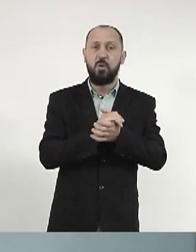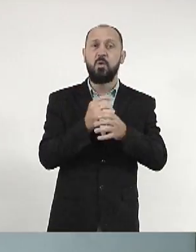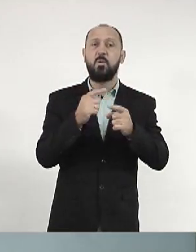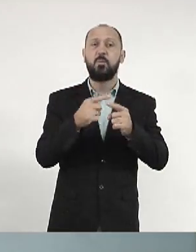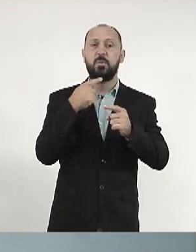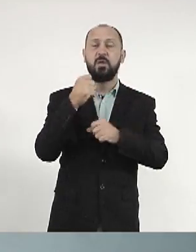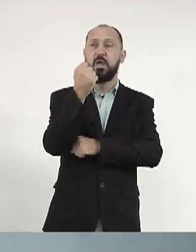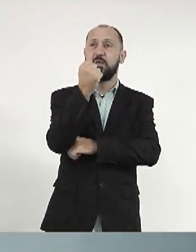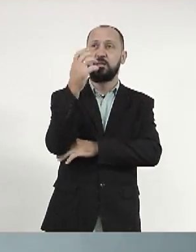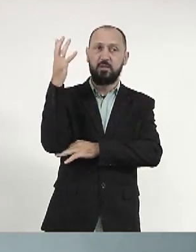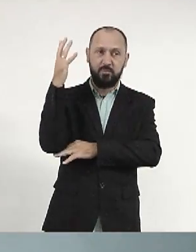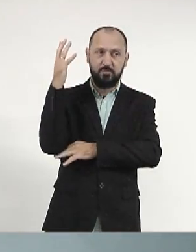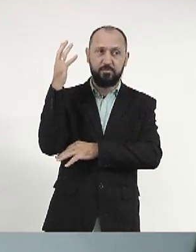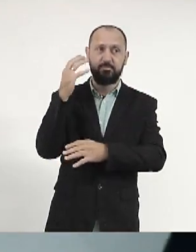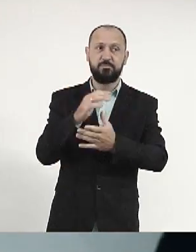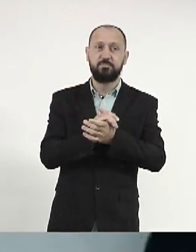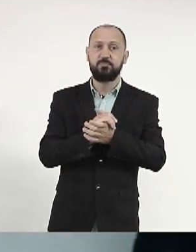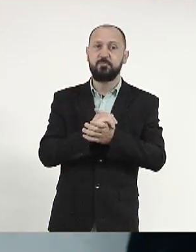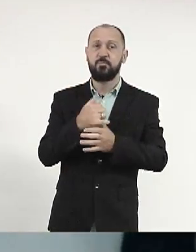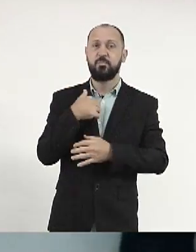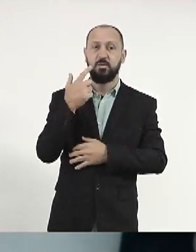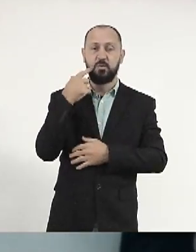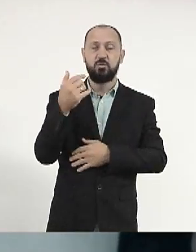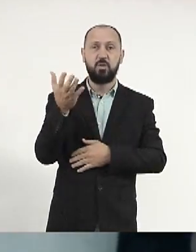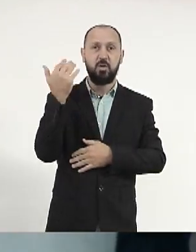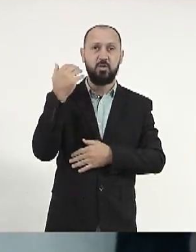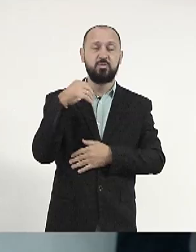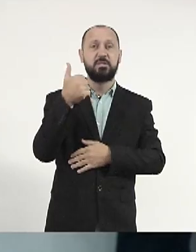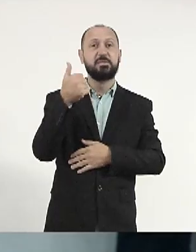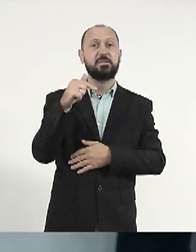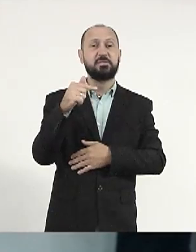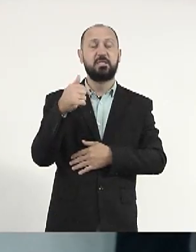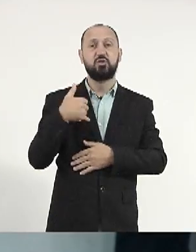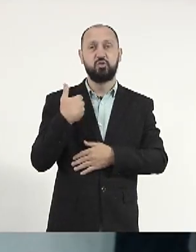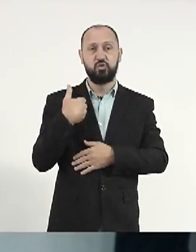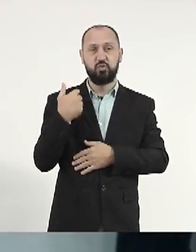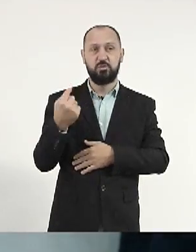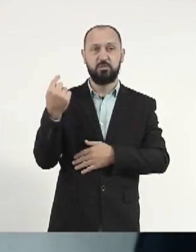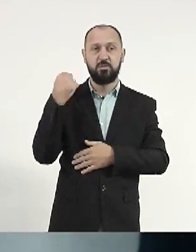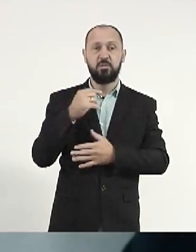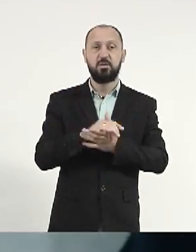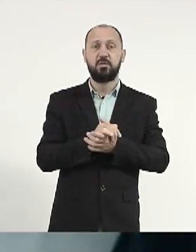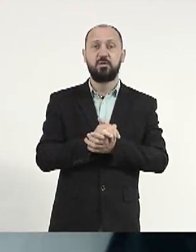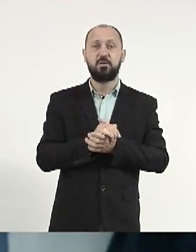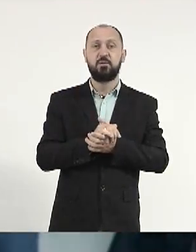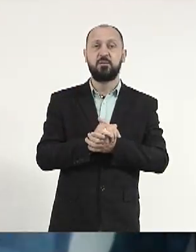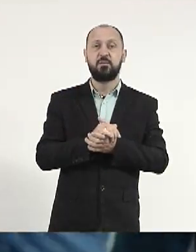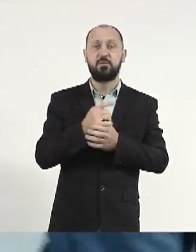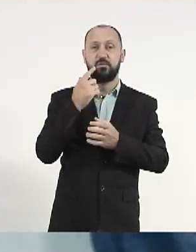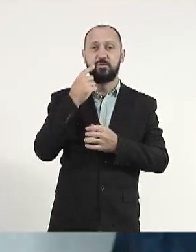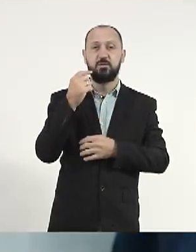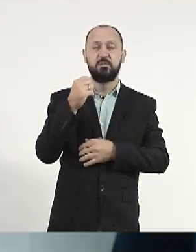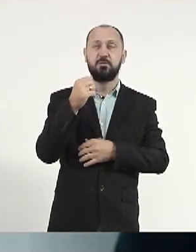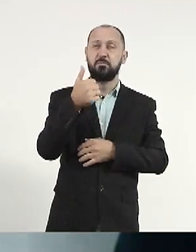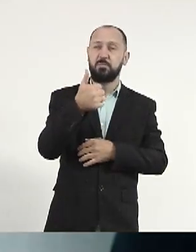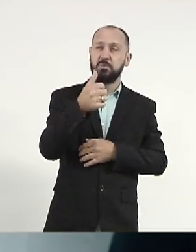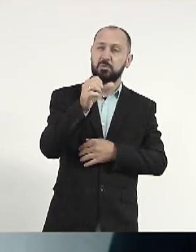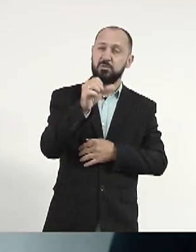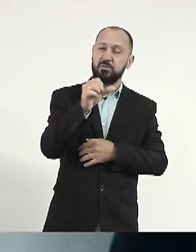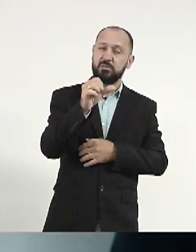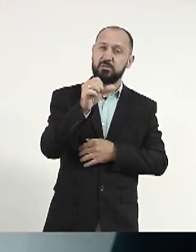da natureza. Quando eu tinha 17 anos, certo? Deu uma geada em